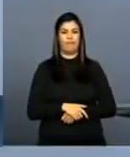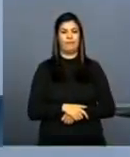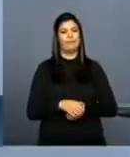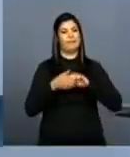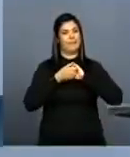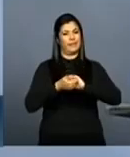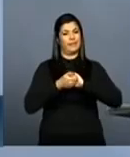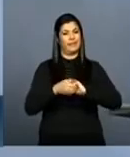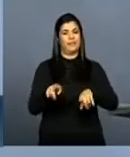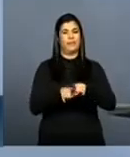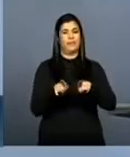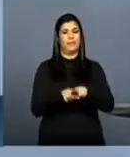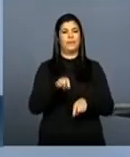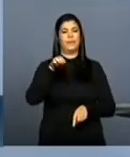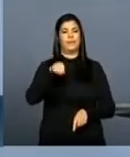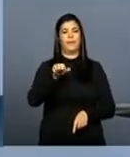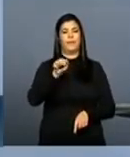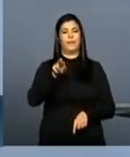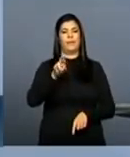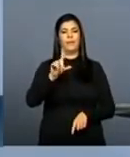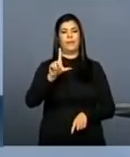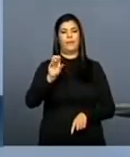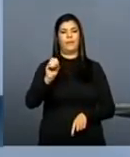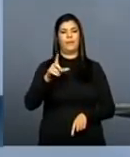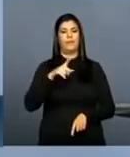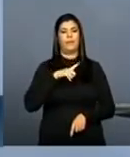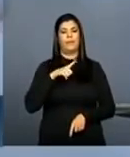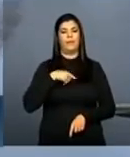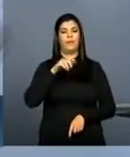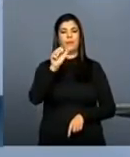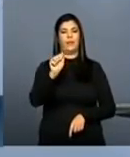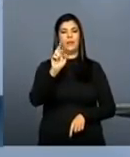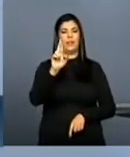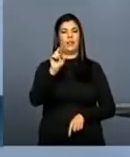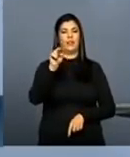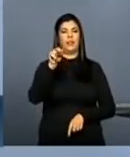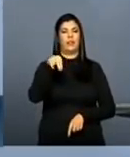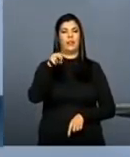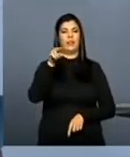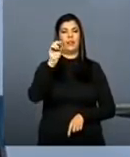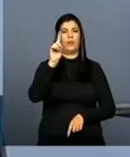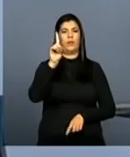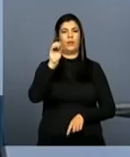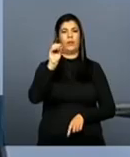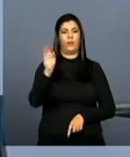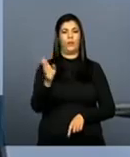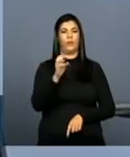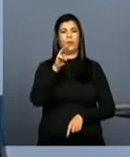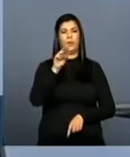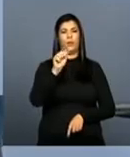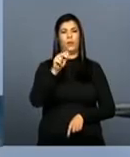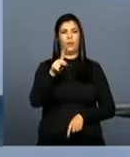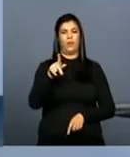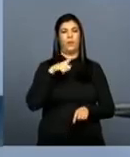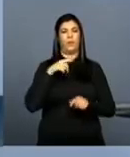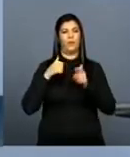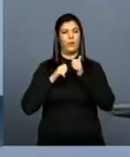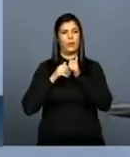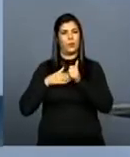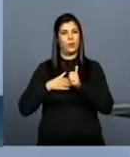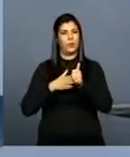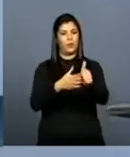Cumprimentar o Marcelo Cardona, nosso secretário executivo, o Arnoldo Campos, secretário da CESAN, que conduziu na agenda